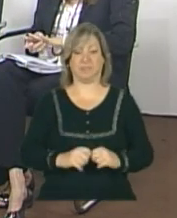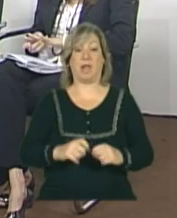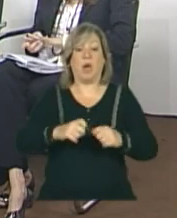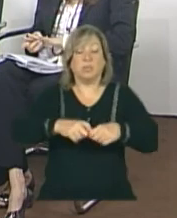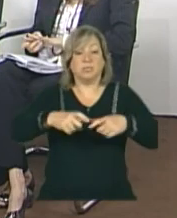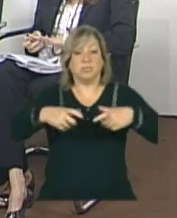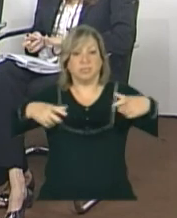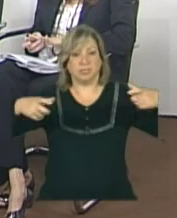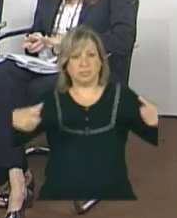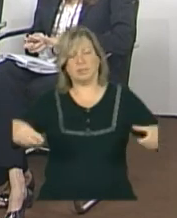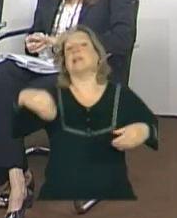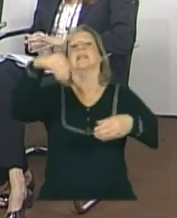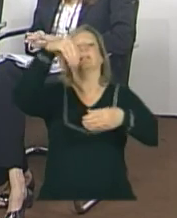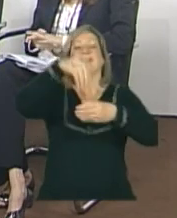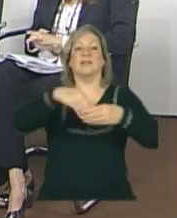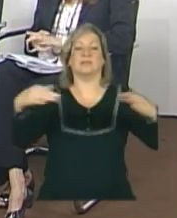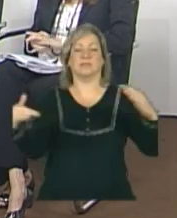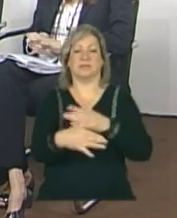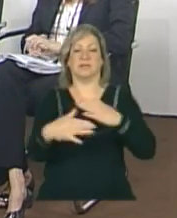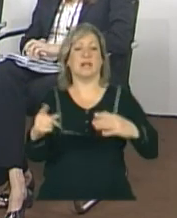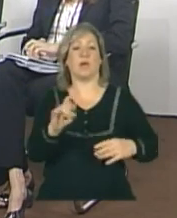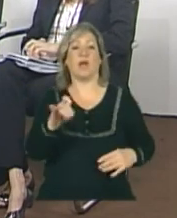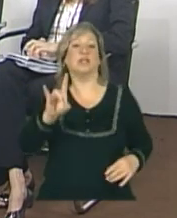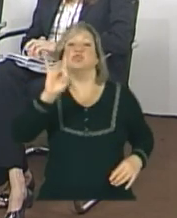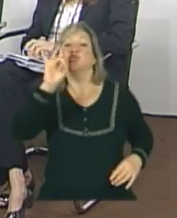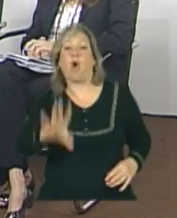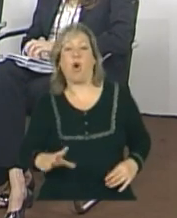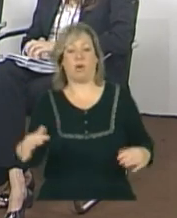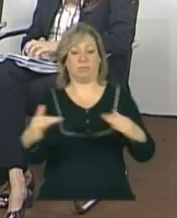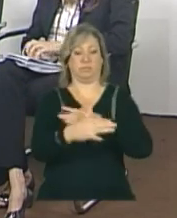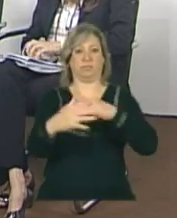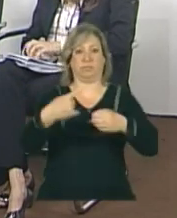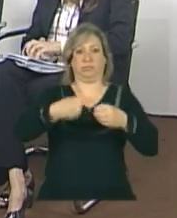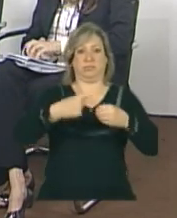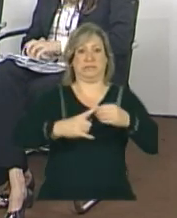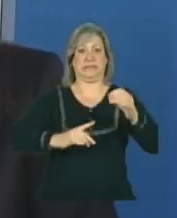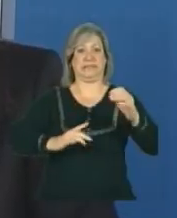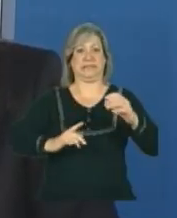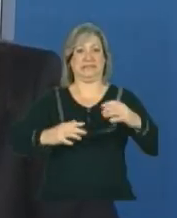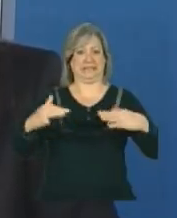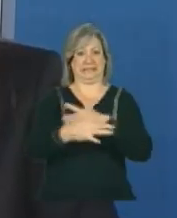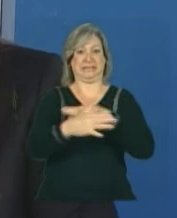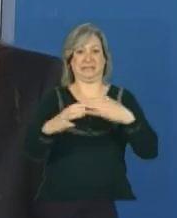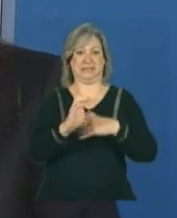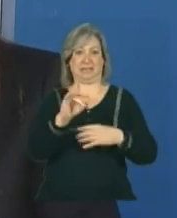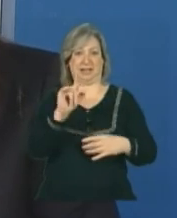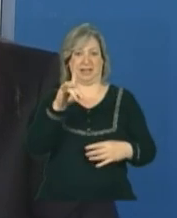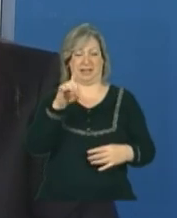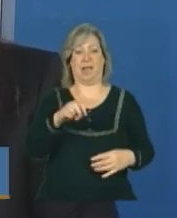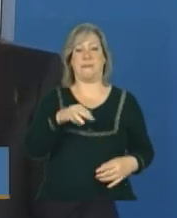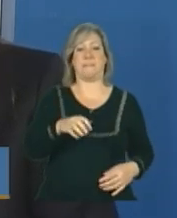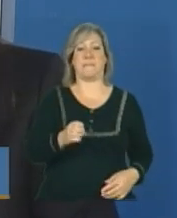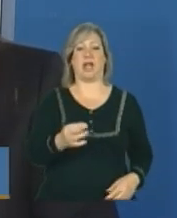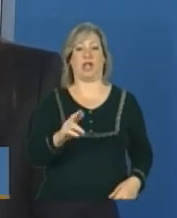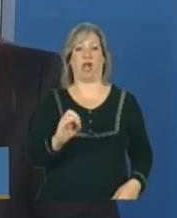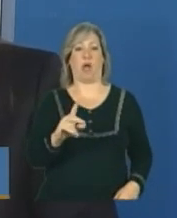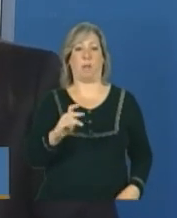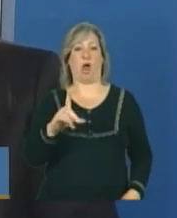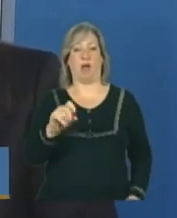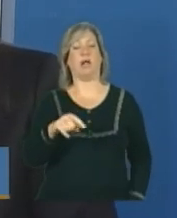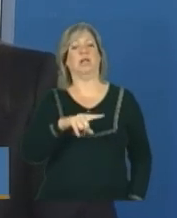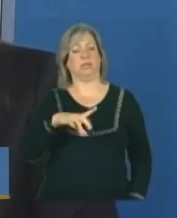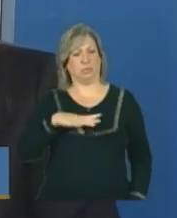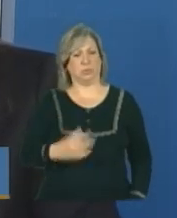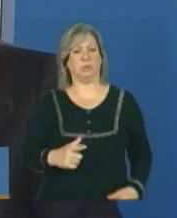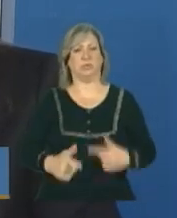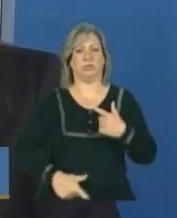é não só nas grandes metrópoles, como nos grandes municípios brasileiros. As metrópoles, com certeza, são um desafio. Mas eu diria